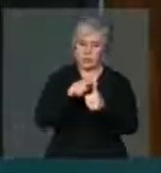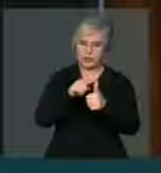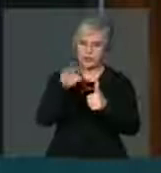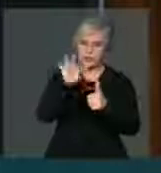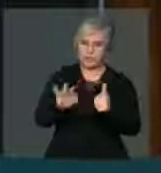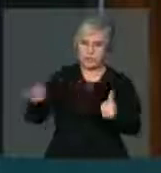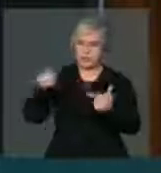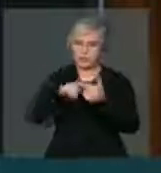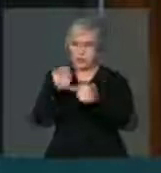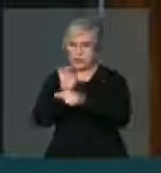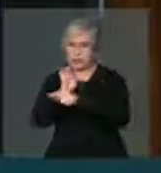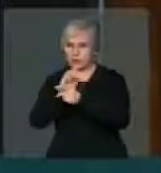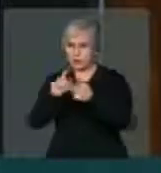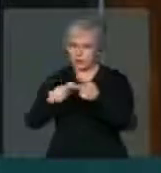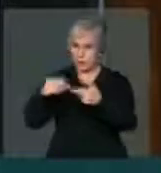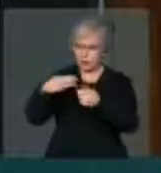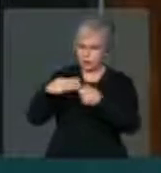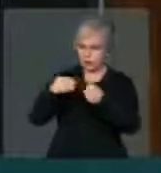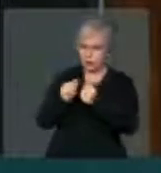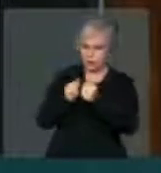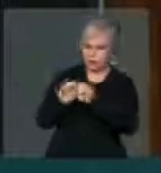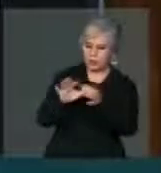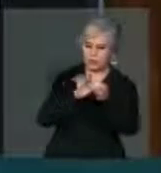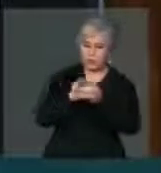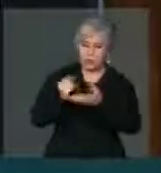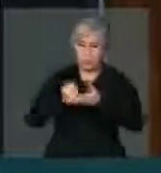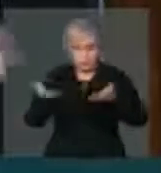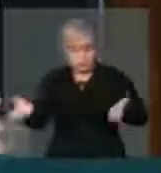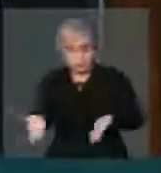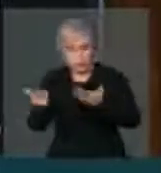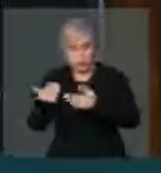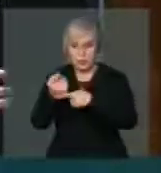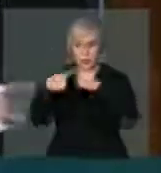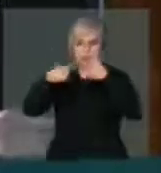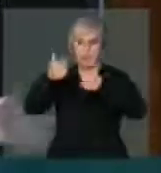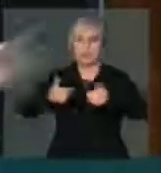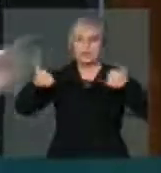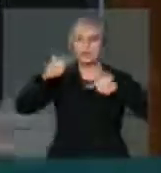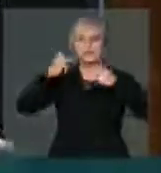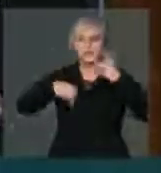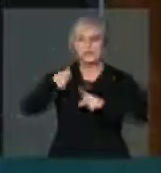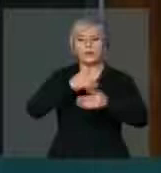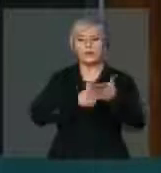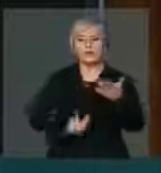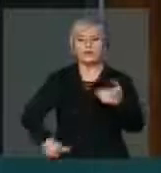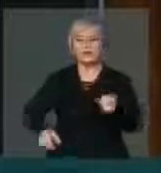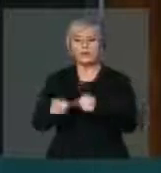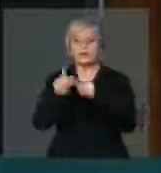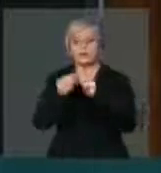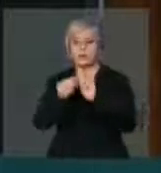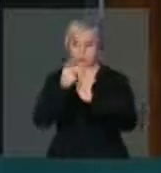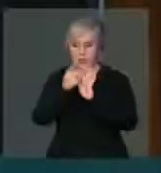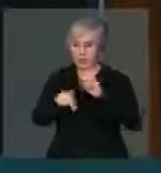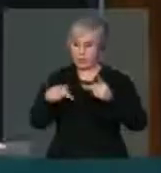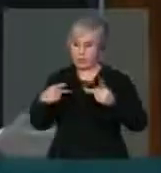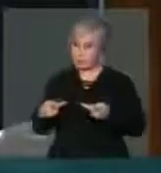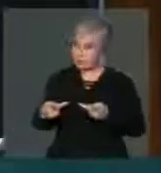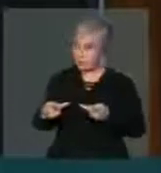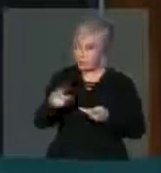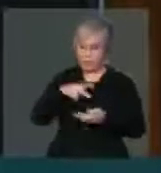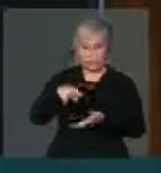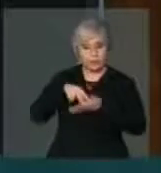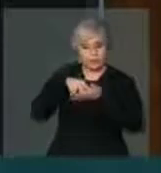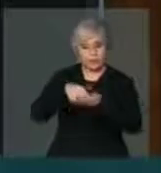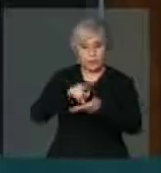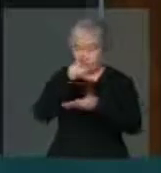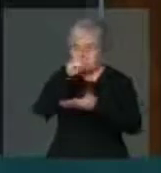e municipais, possam induzir crescimento, possam ter políticas públicas para fazer com que os nossos projetos estruturantes sejam